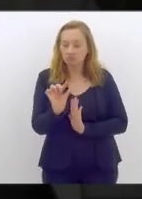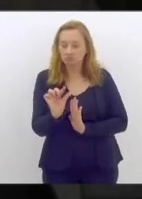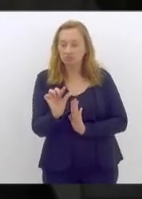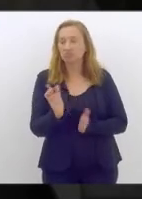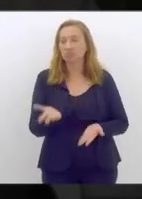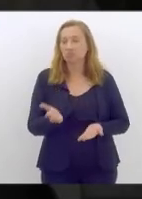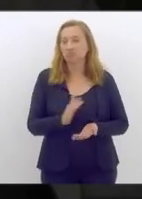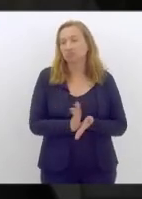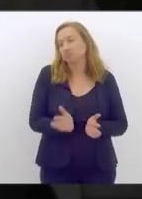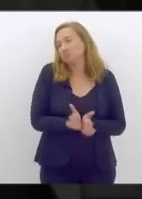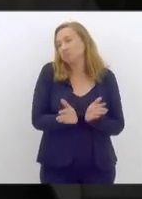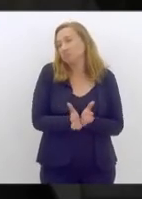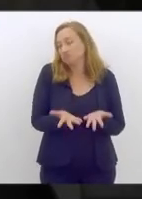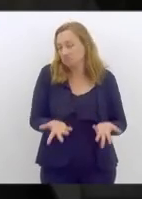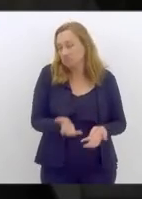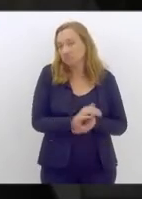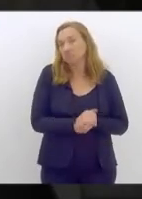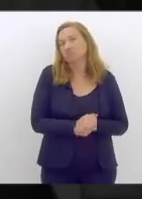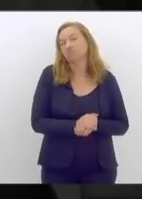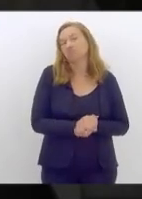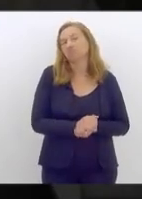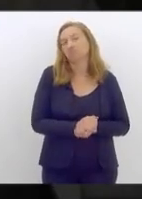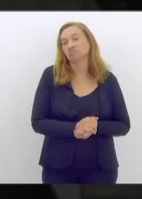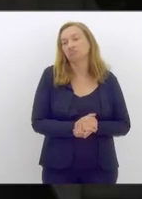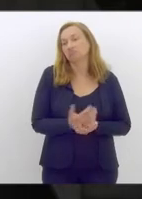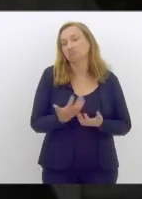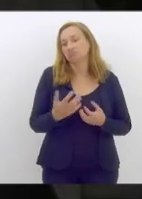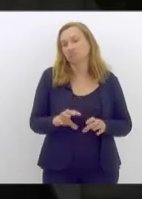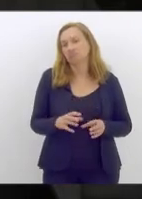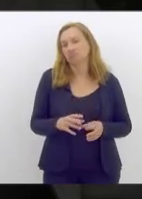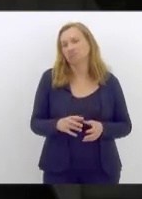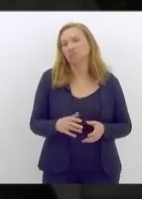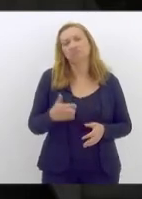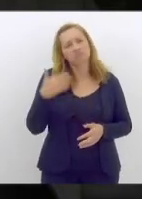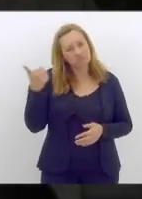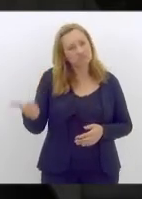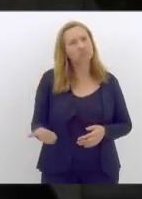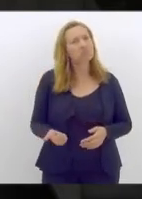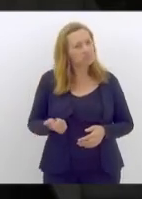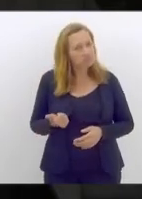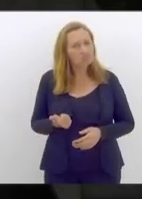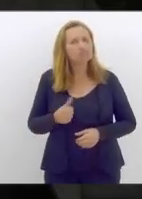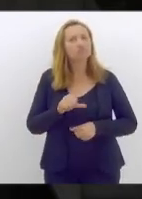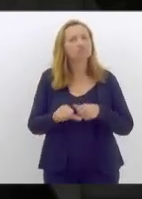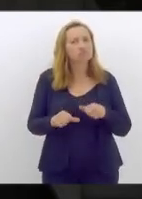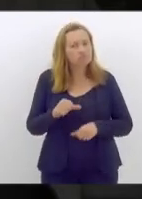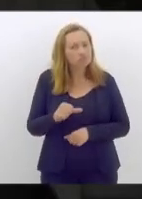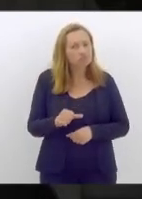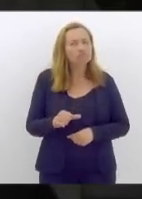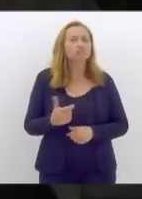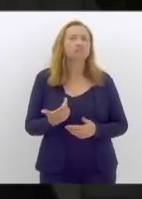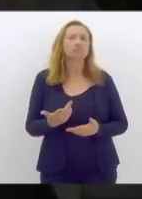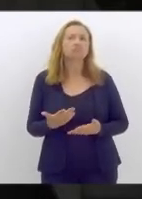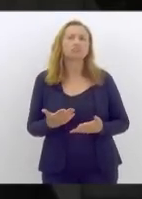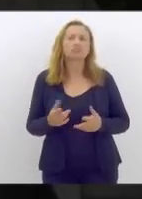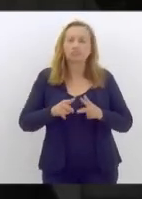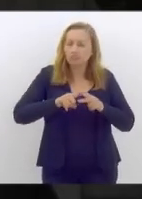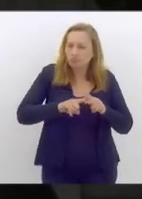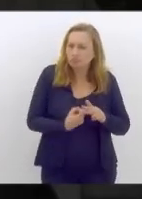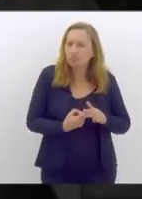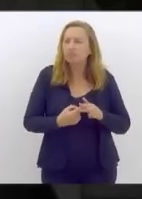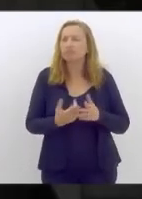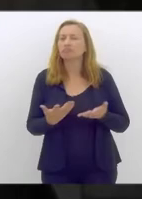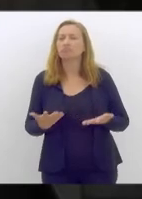Nossa Juventude e sobretudo da Nossa Juventude Popular o que não quer dizer que não tenhamos que melhorar que transformar que reformular modificar